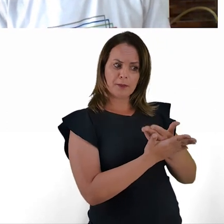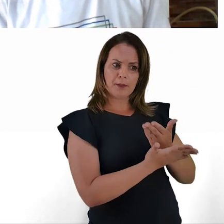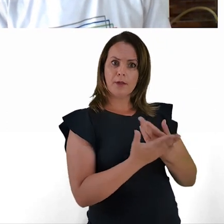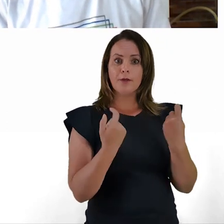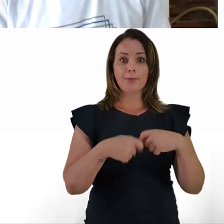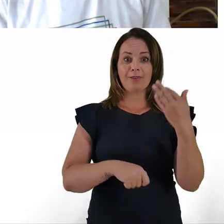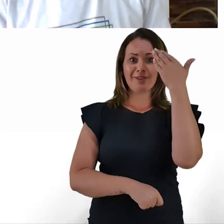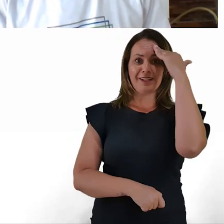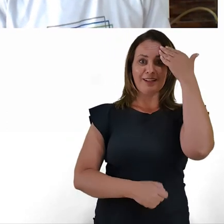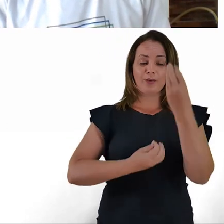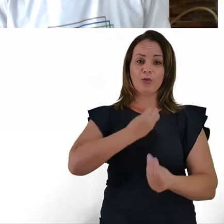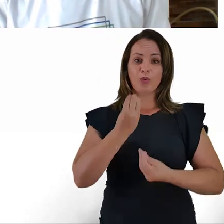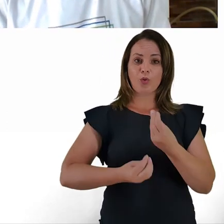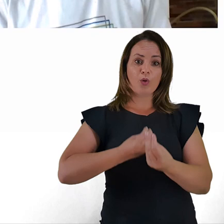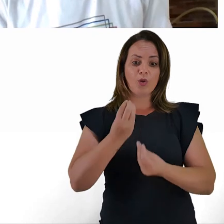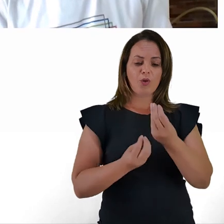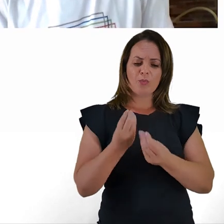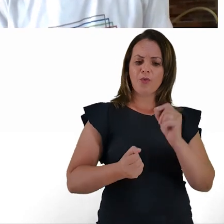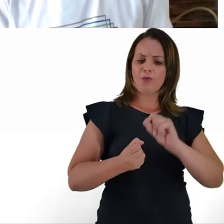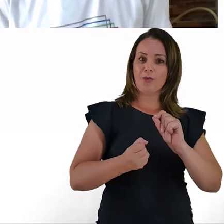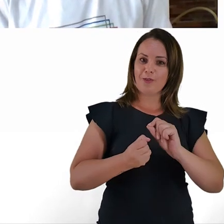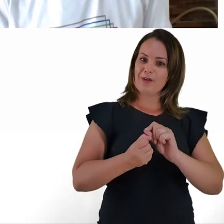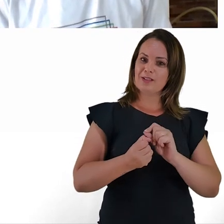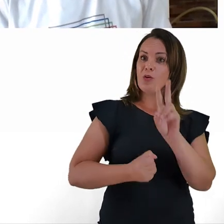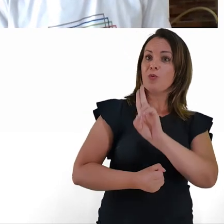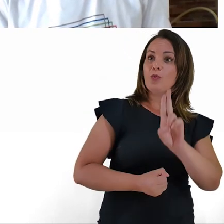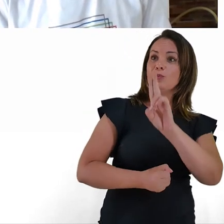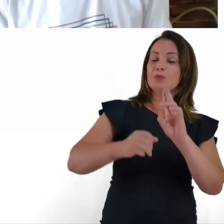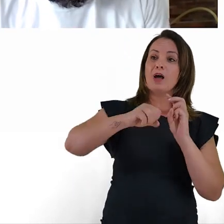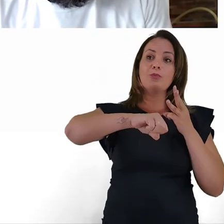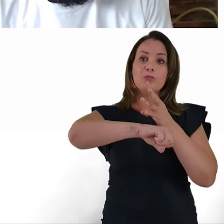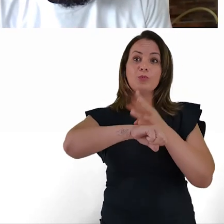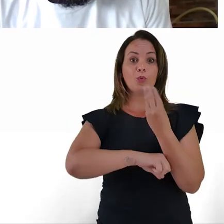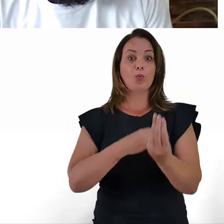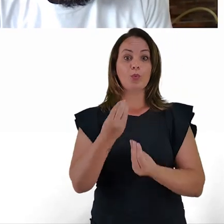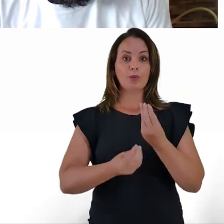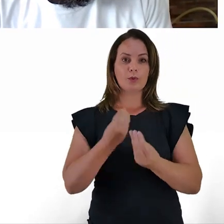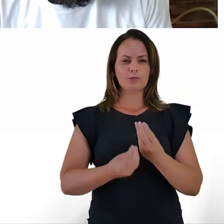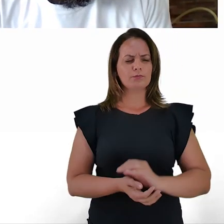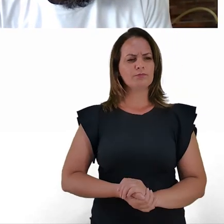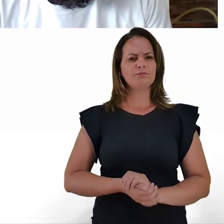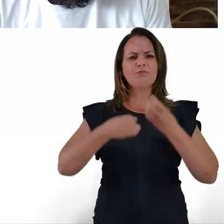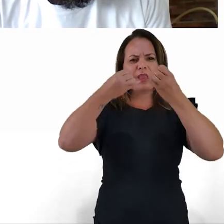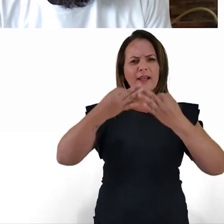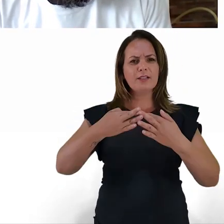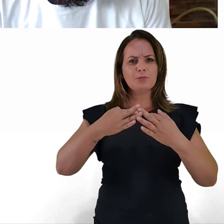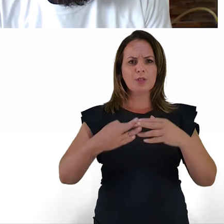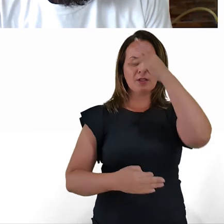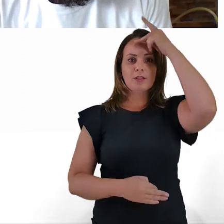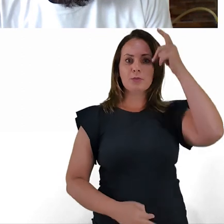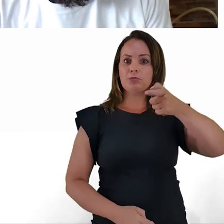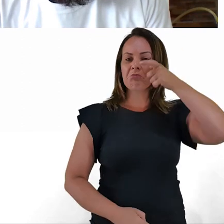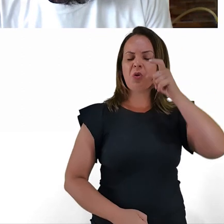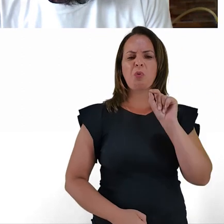entender como fazer isso através do WhatsApp, como usar o WhatsApp. Explica para a nossa audiência o que é o Scratch e como